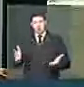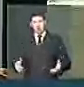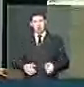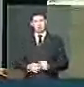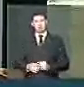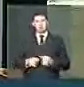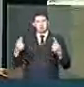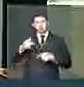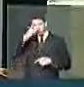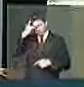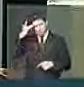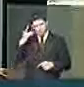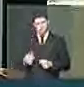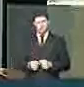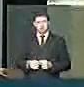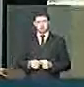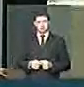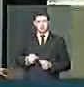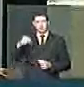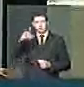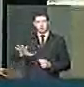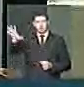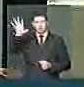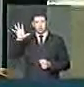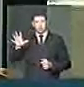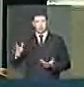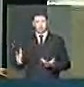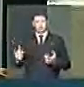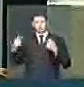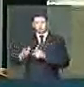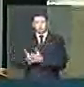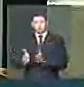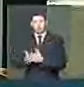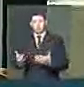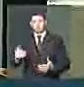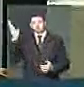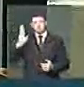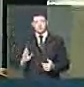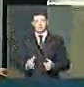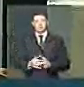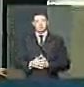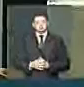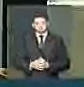discriminação contra nordestinos, contra pobres no nosso país.